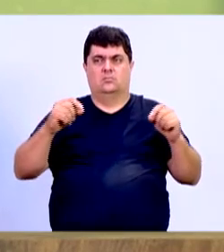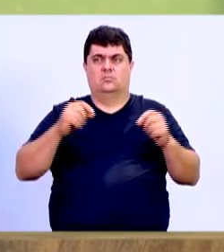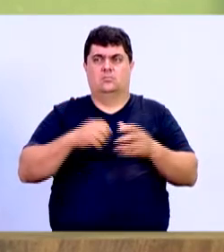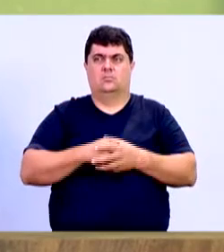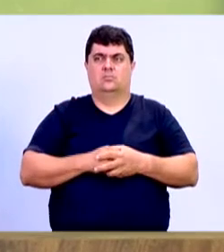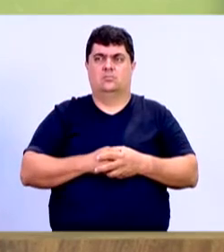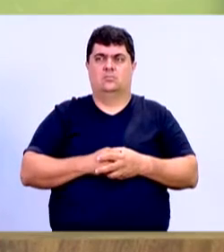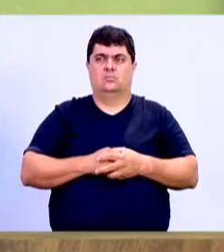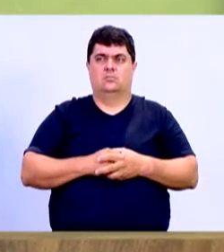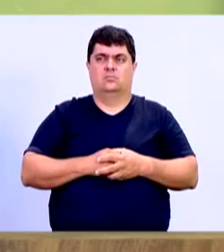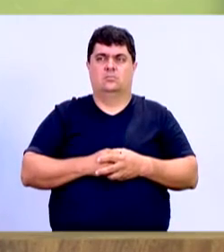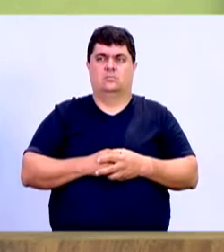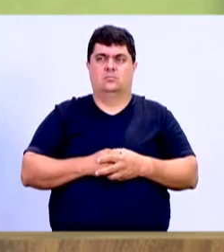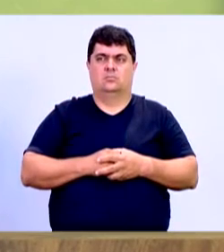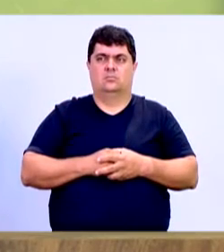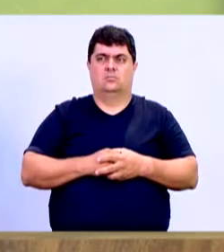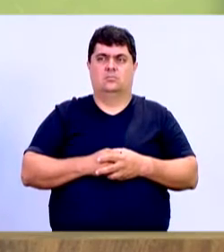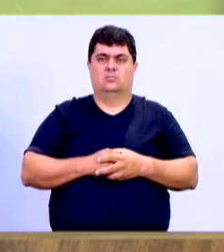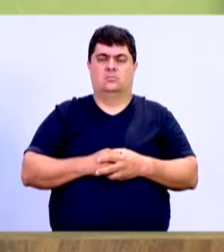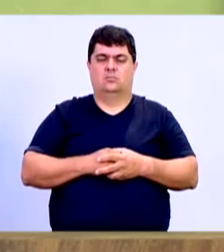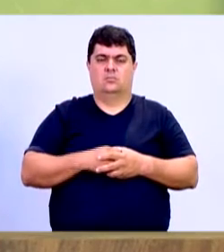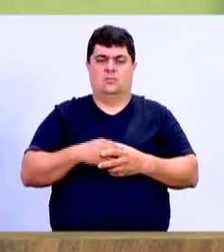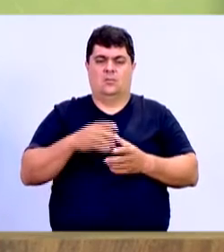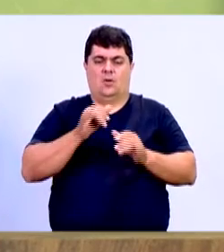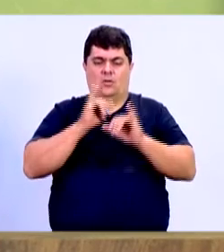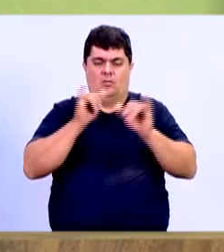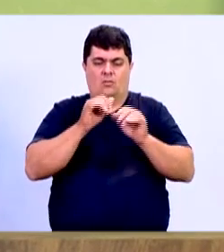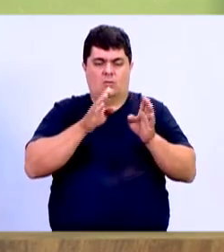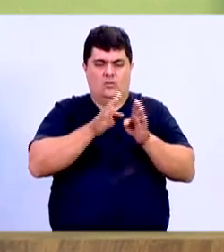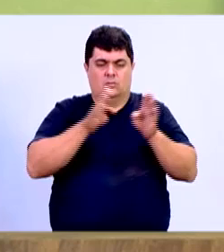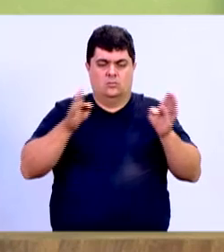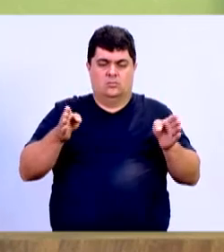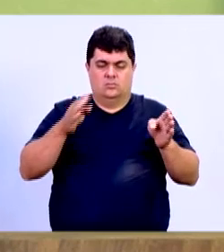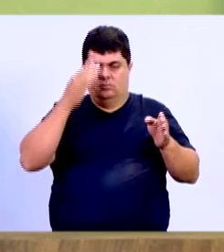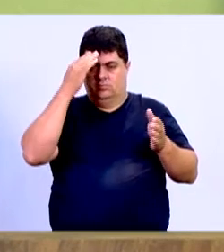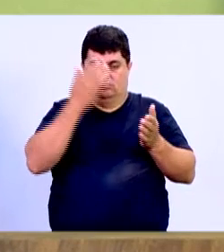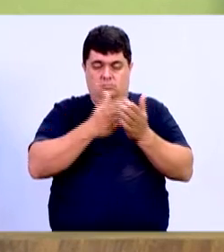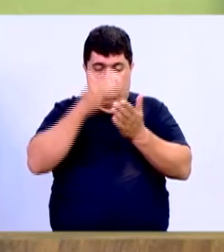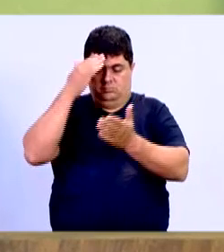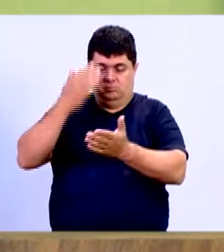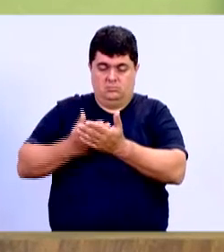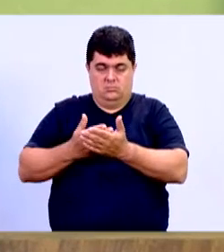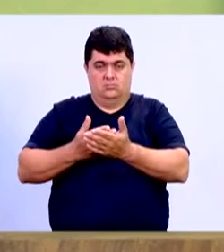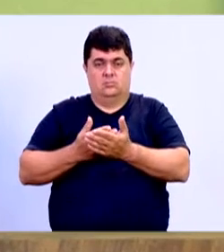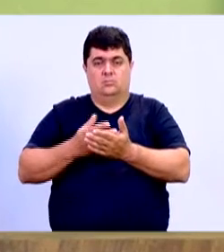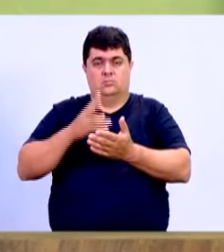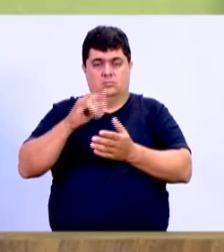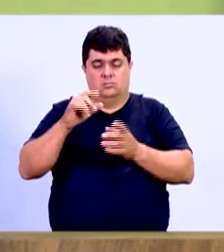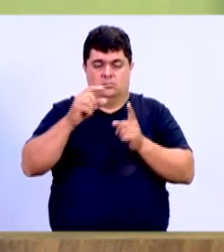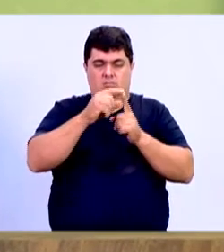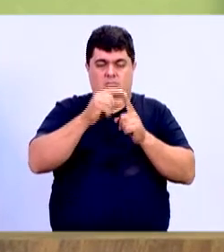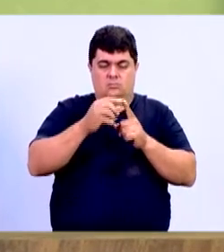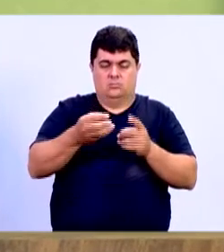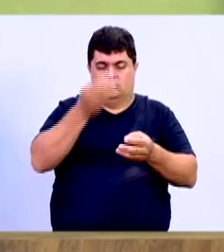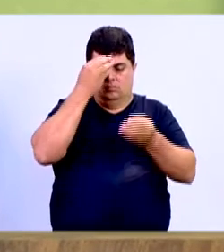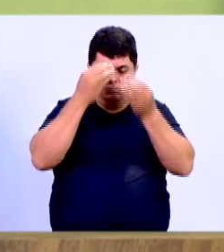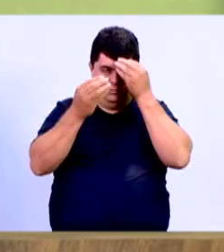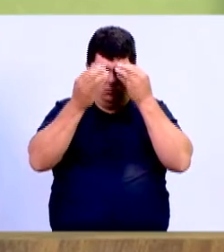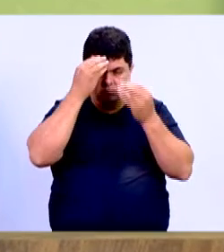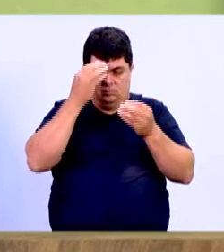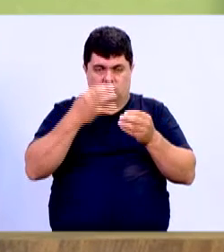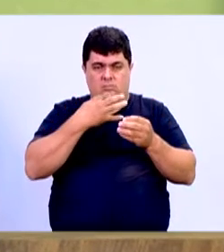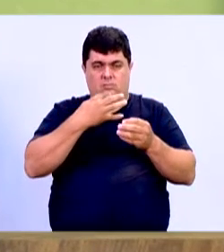questão de duplicação da informação, de confiabilidade também? Então, vá pegando esse pouquinho